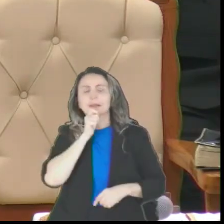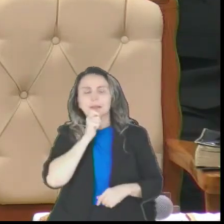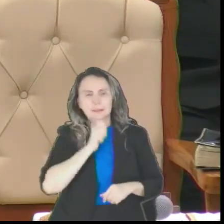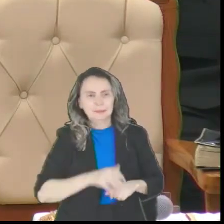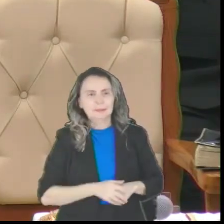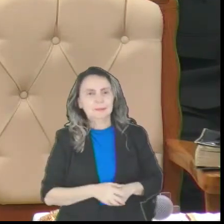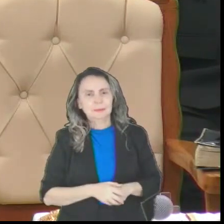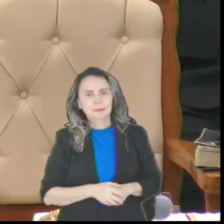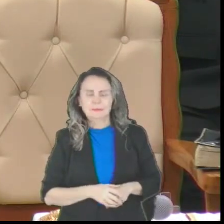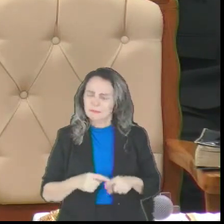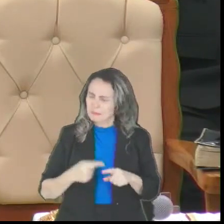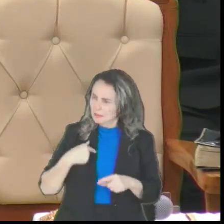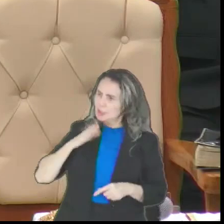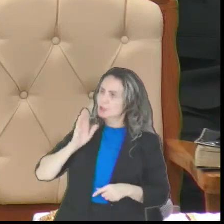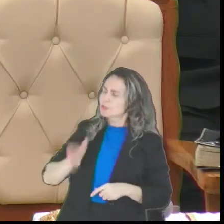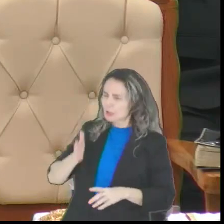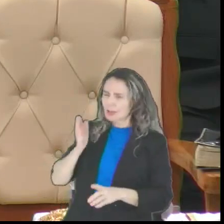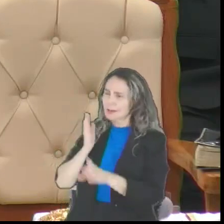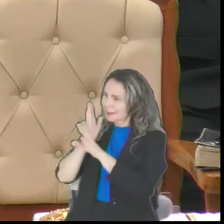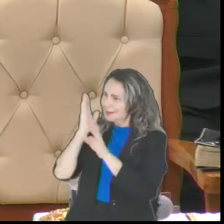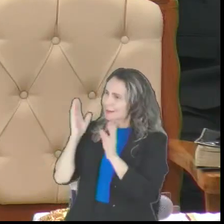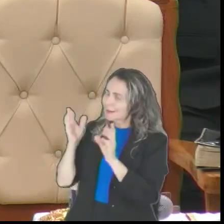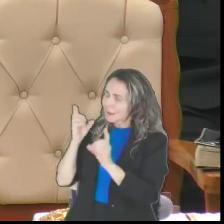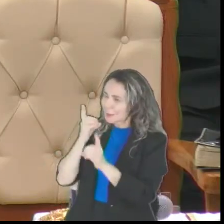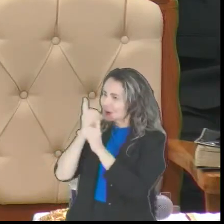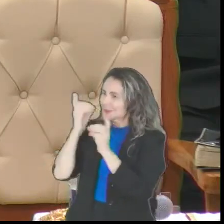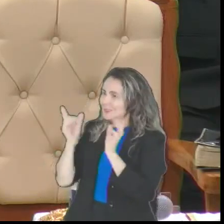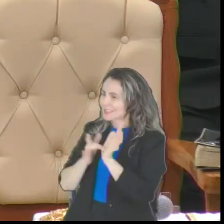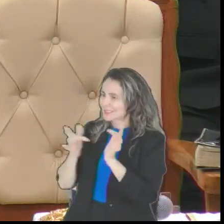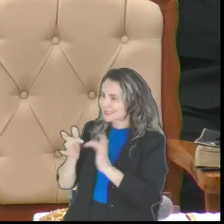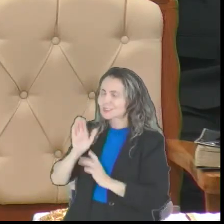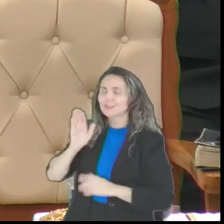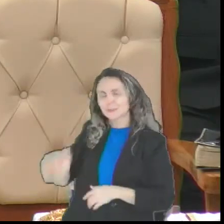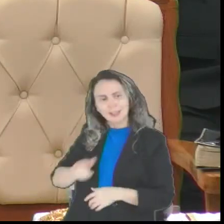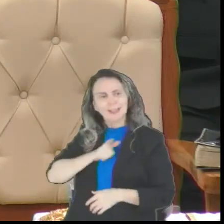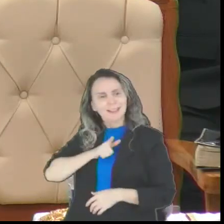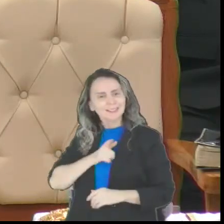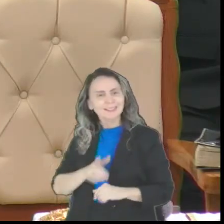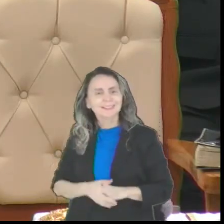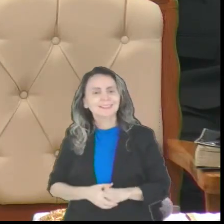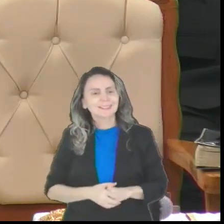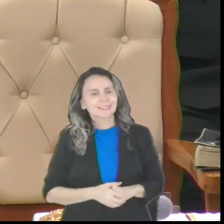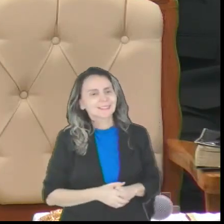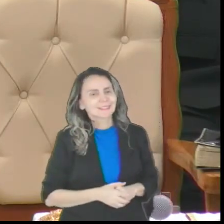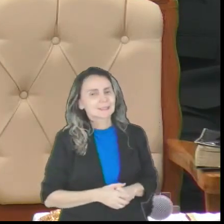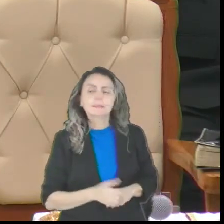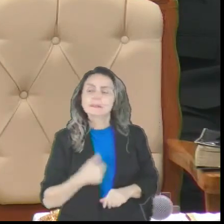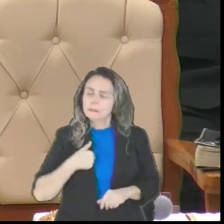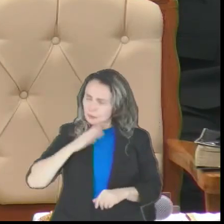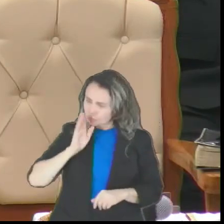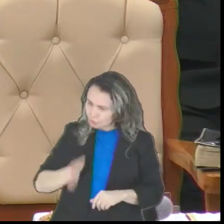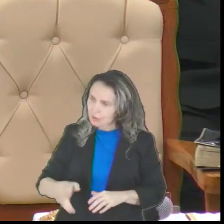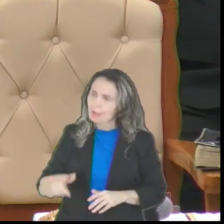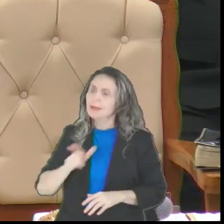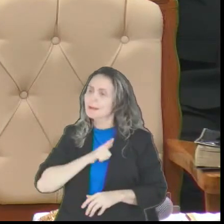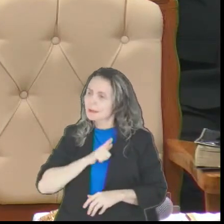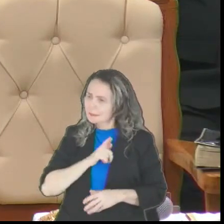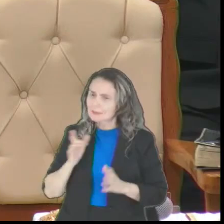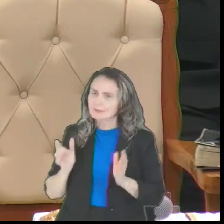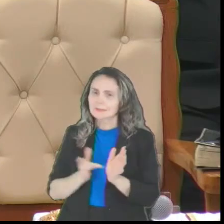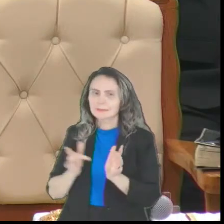Você diz: mas eu já achei a Jesus. Eu já tenho Jesus. Eu já possuo Jesus.